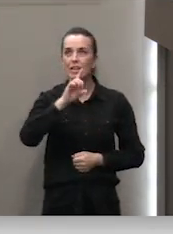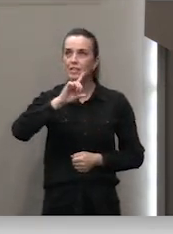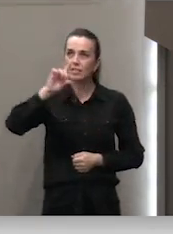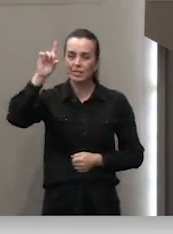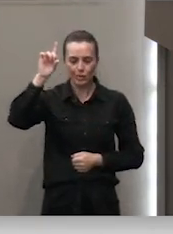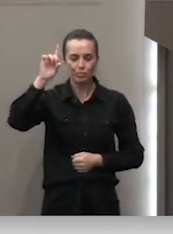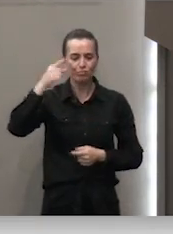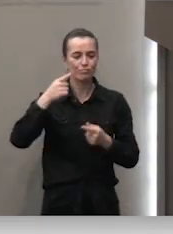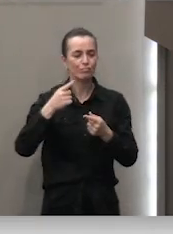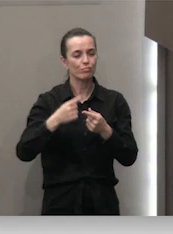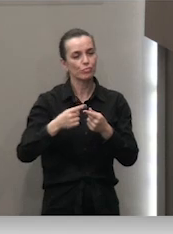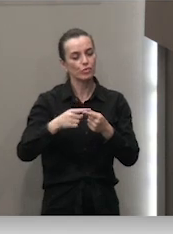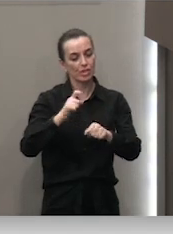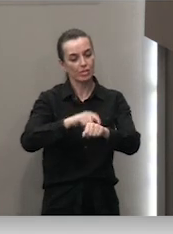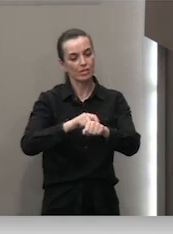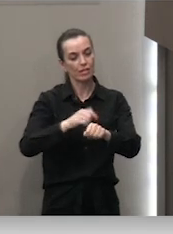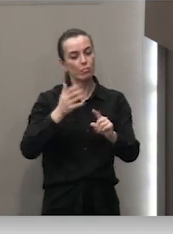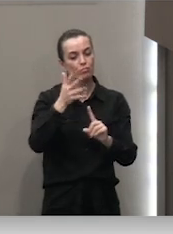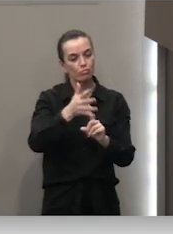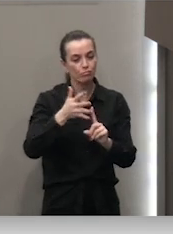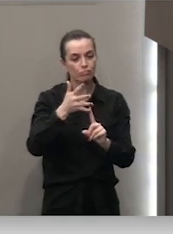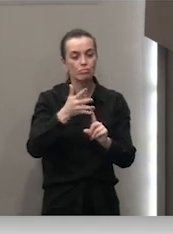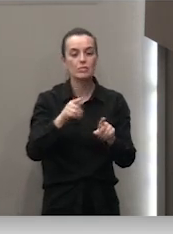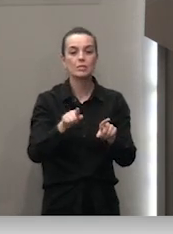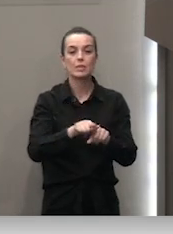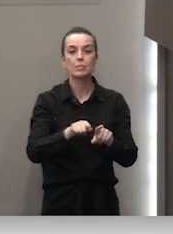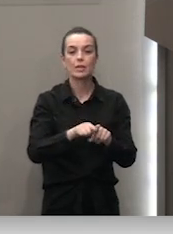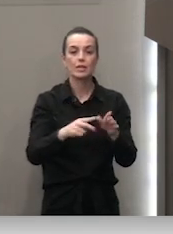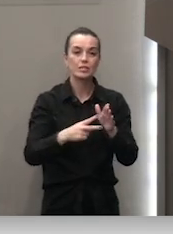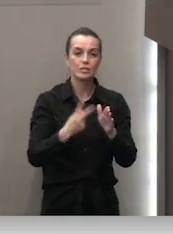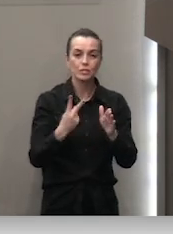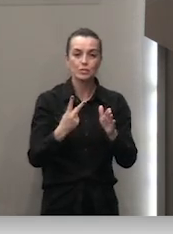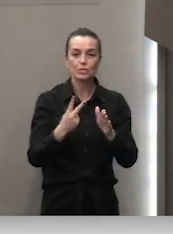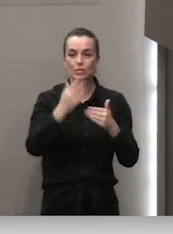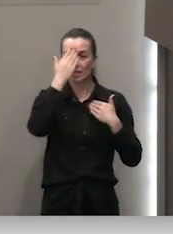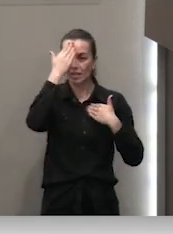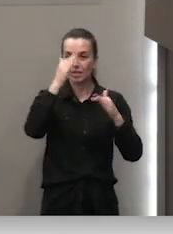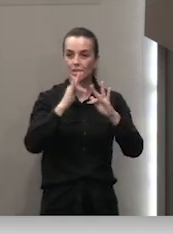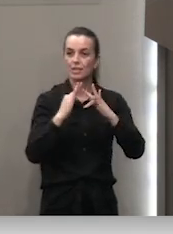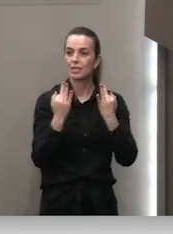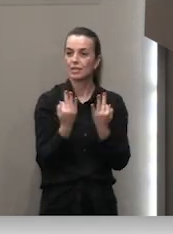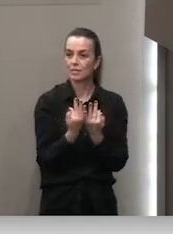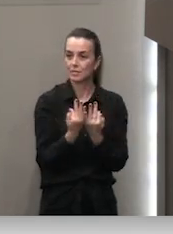grande expediente. Em segundo lugar, a minha família.